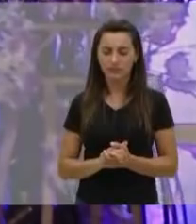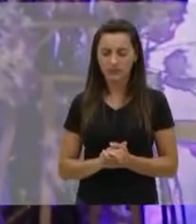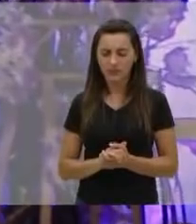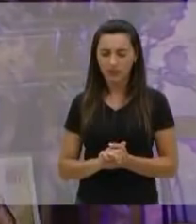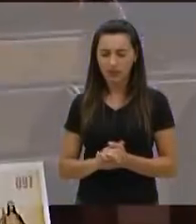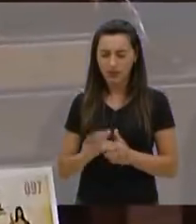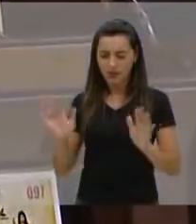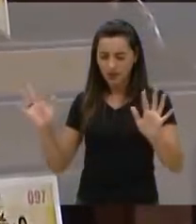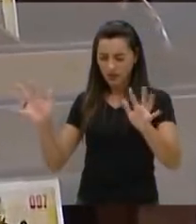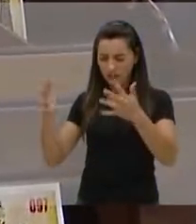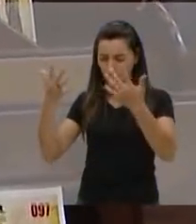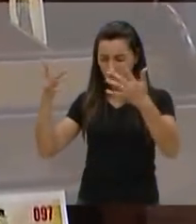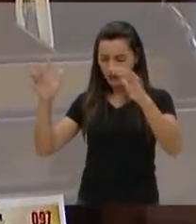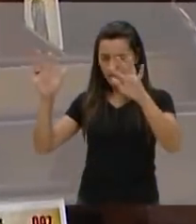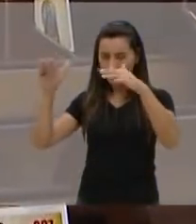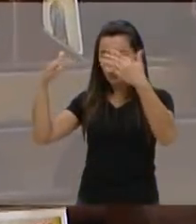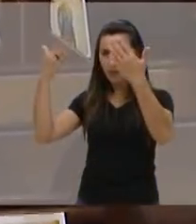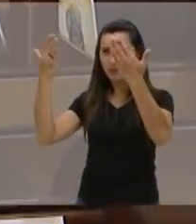Ora